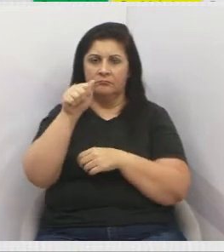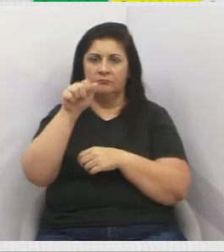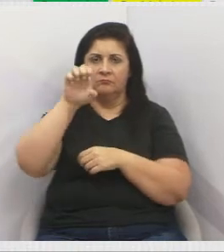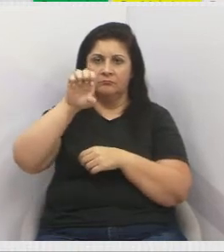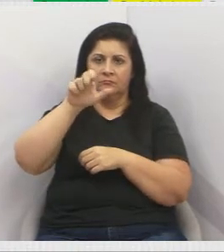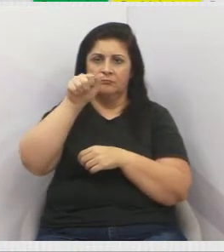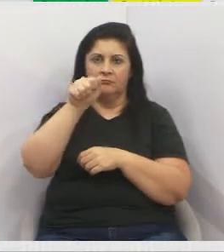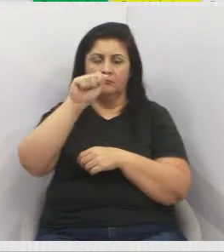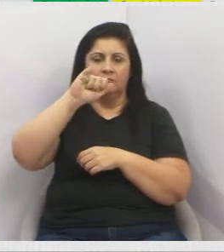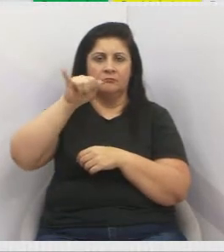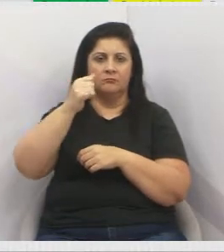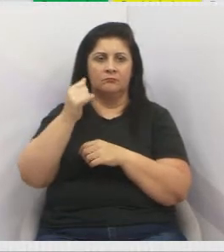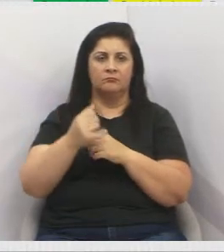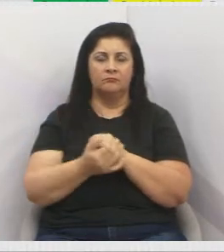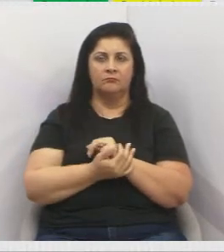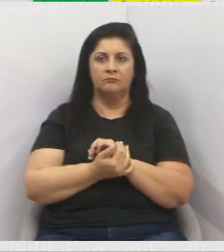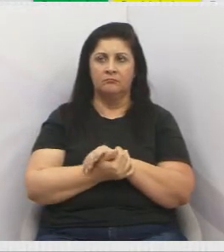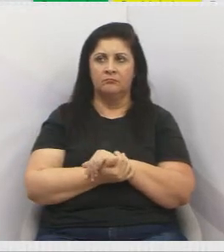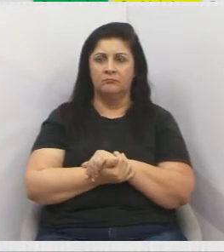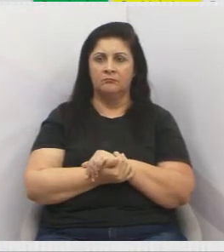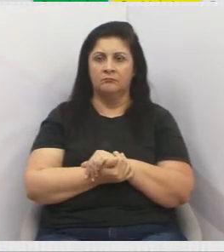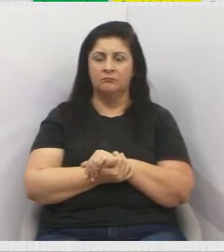Arquitetos.